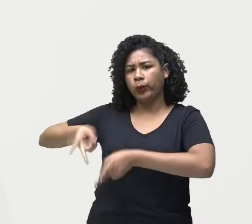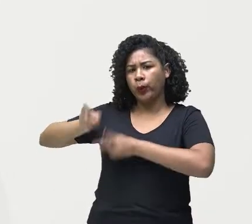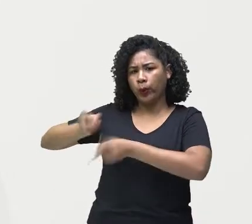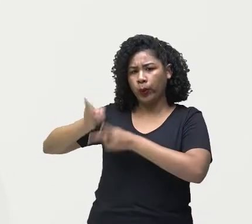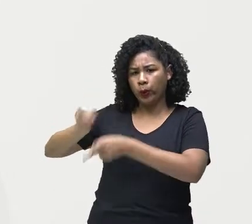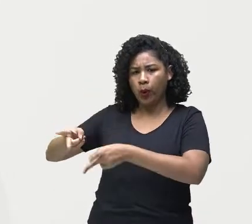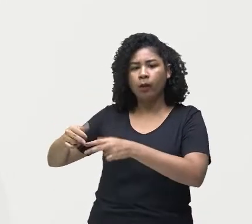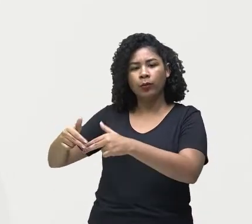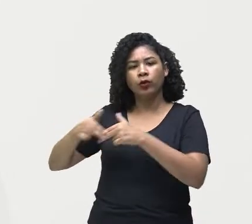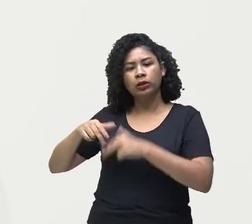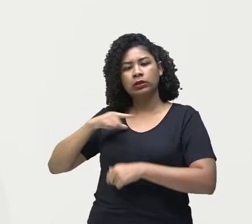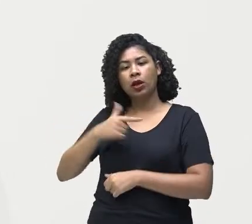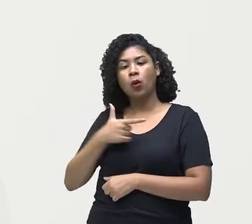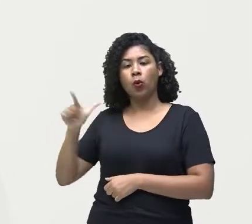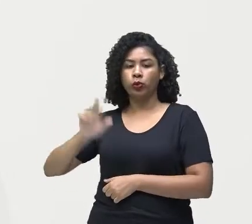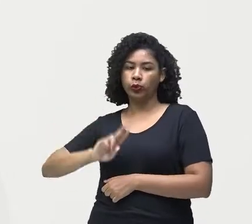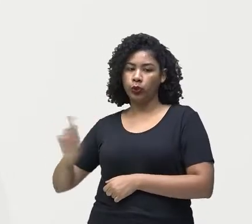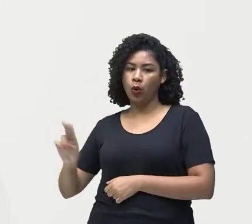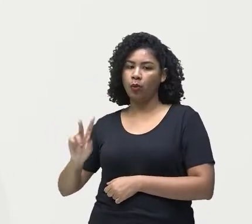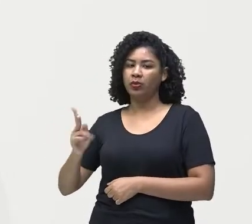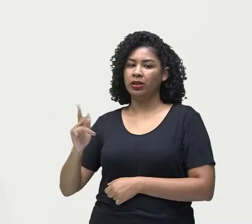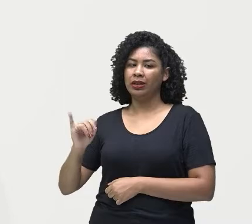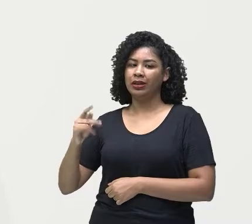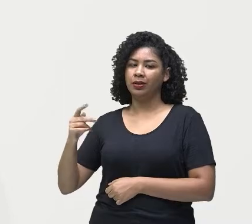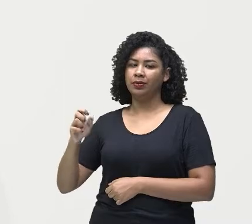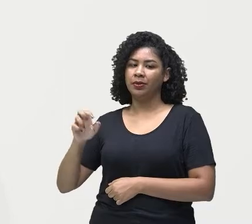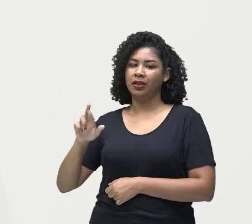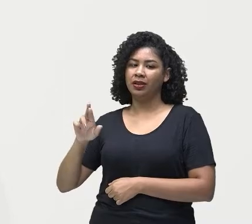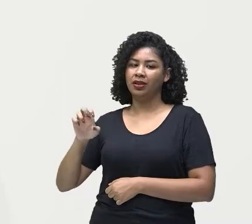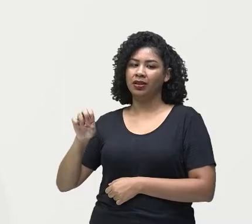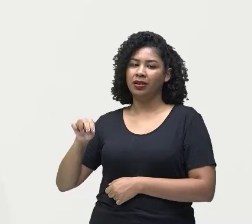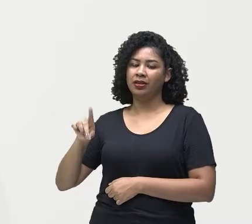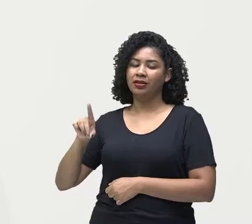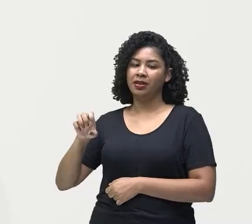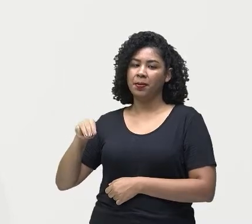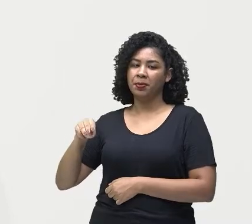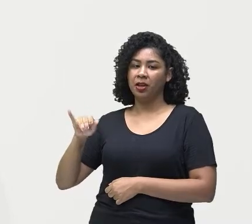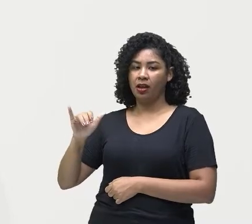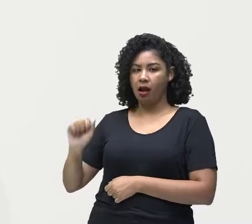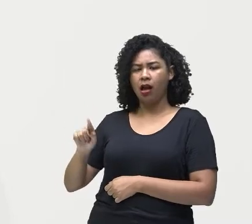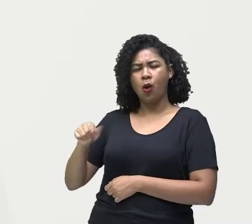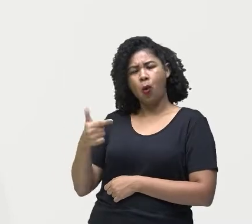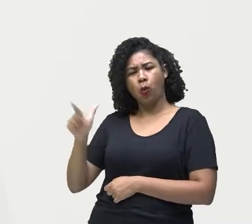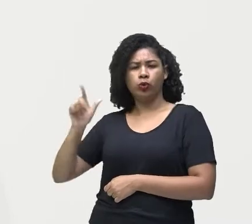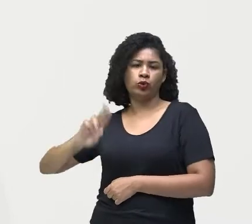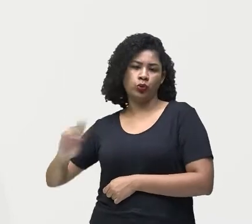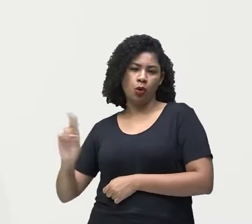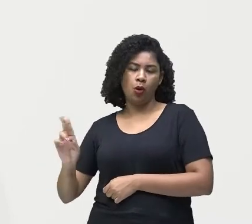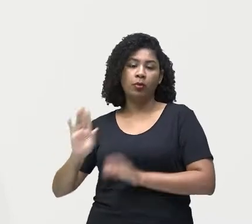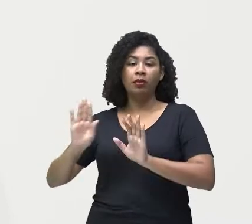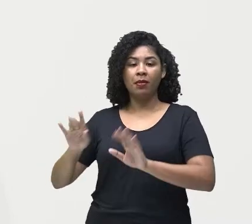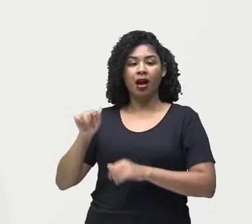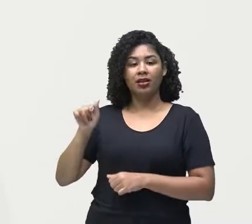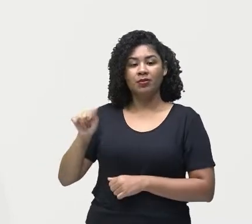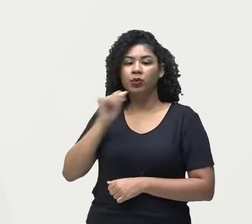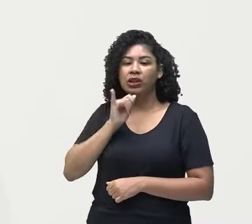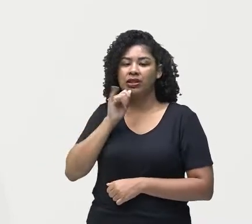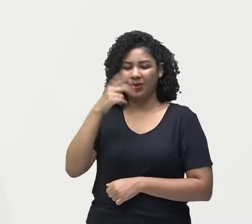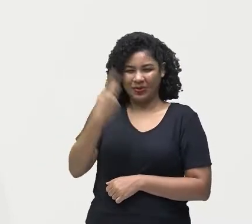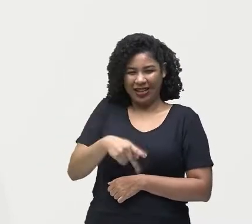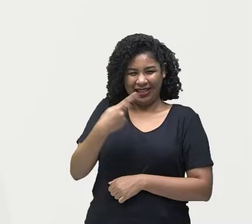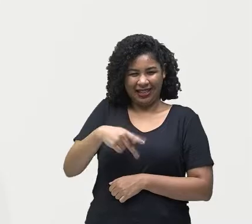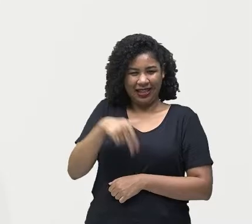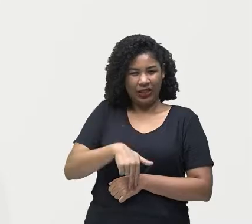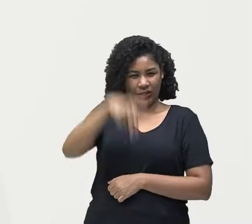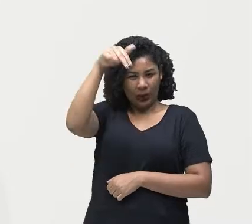ainda ser chamada de hiperendêmica. A malária é considerada uma doença endêmica na nossa região,